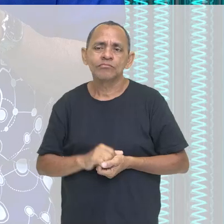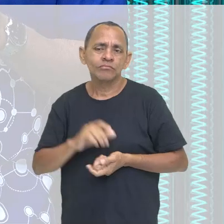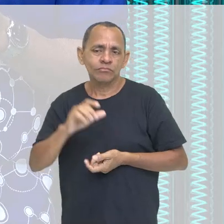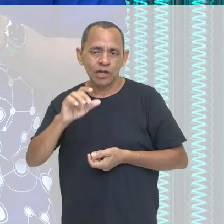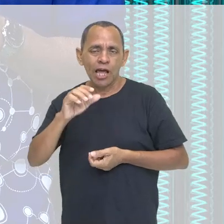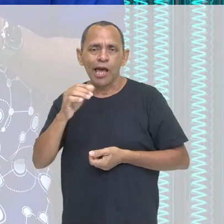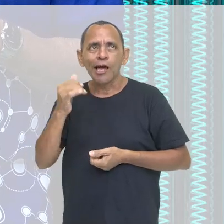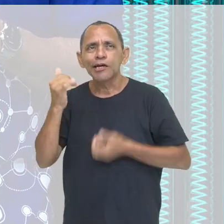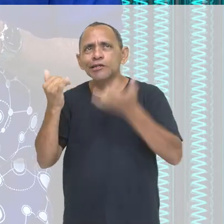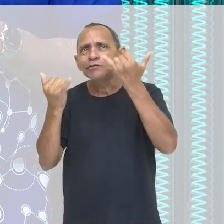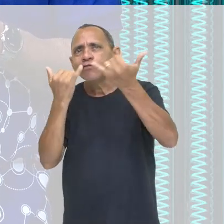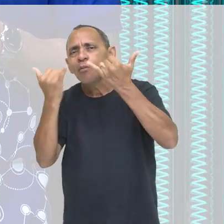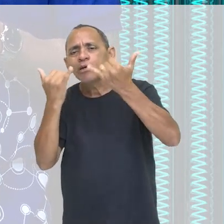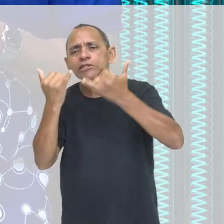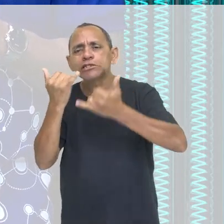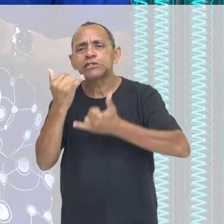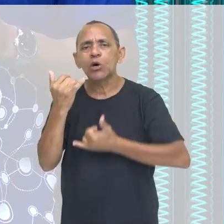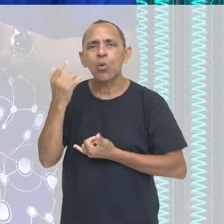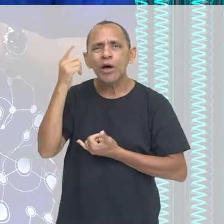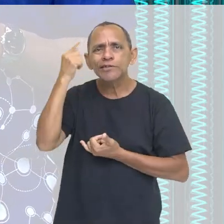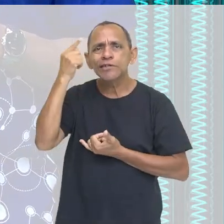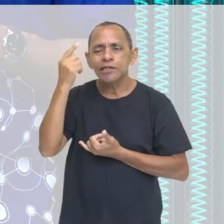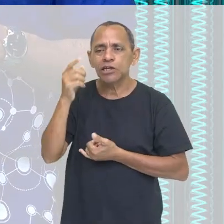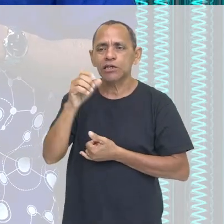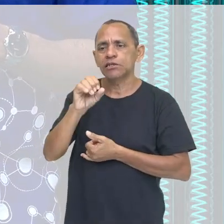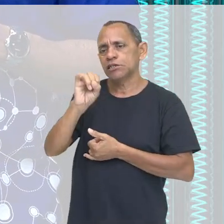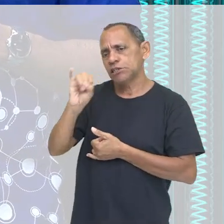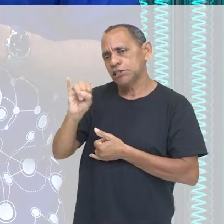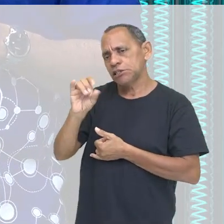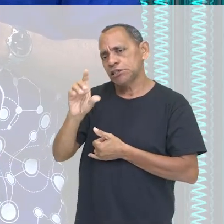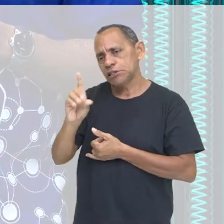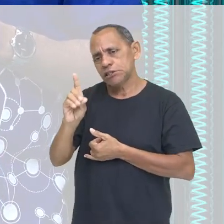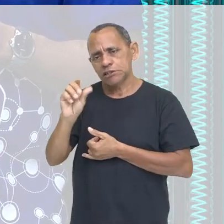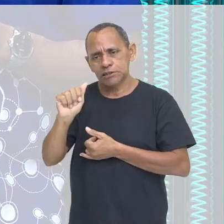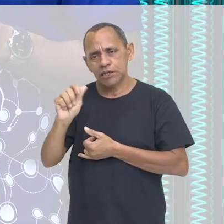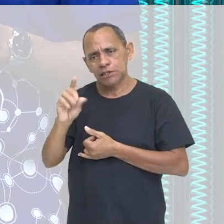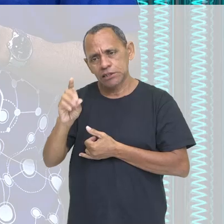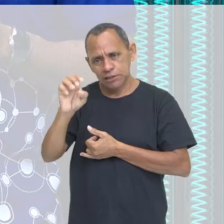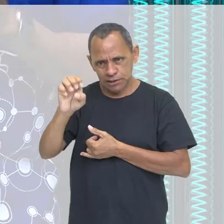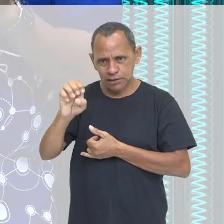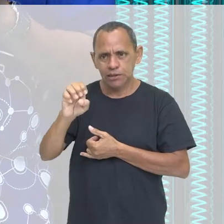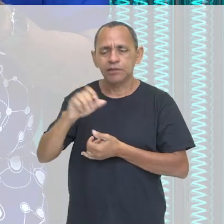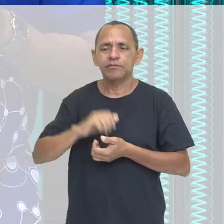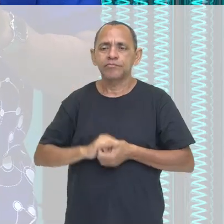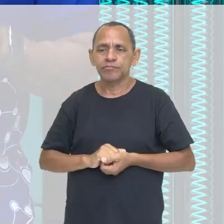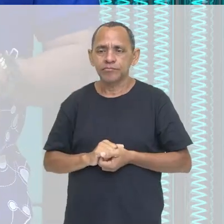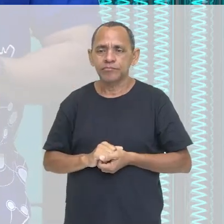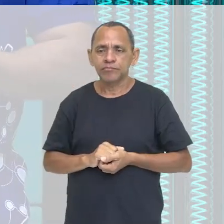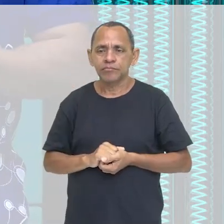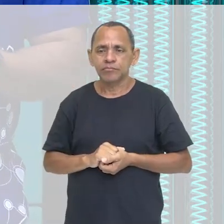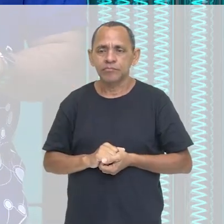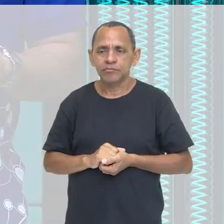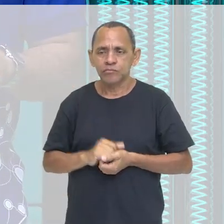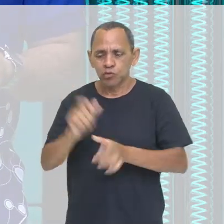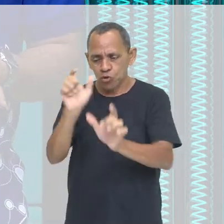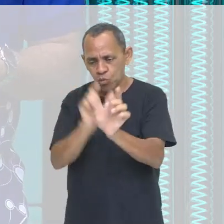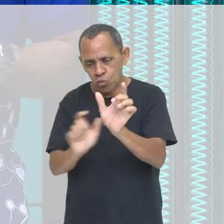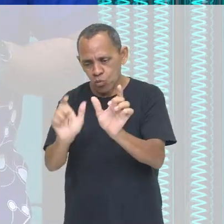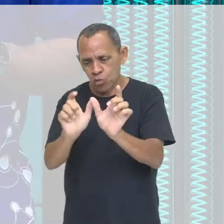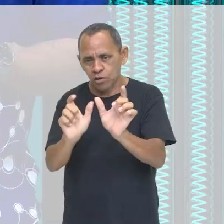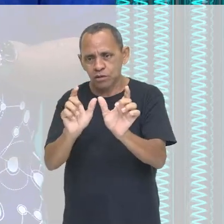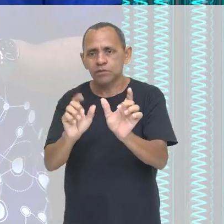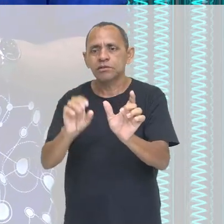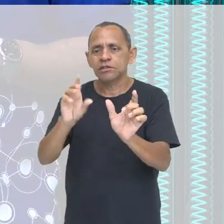ter aquela parte final DAD. Identity, identidade, tá? Reitero, nem todas